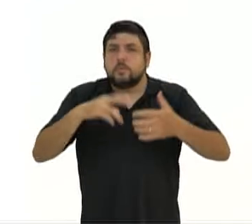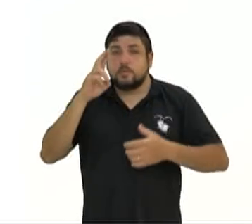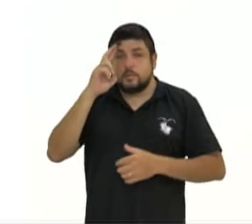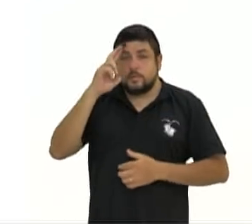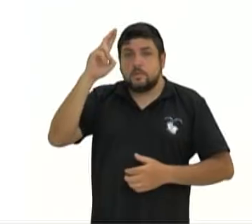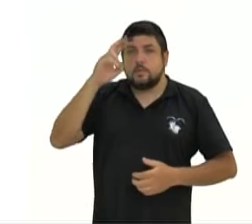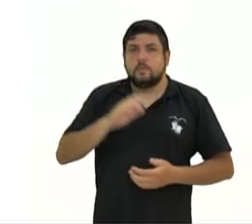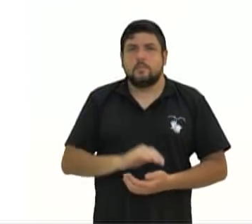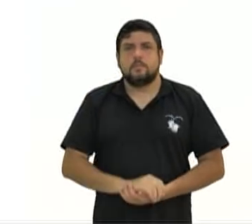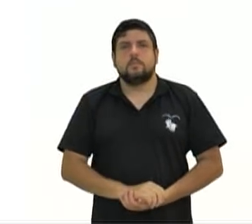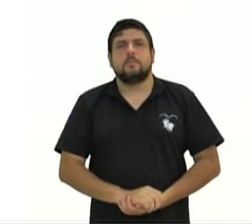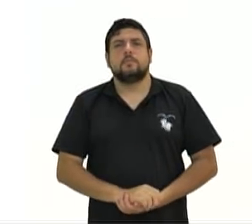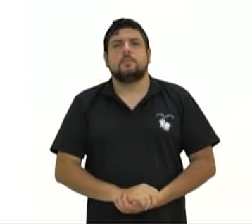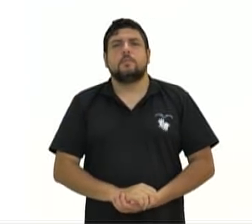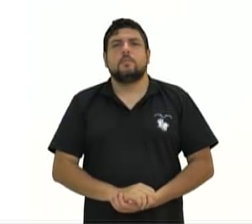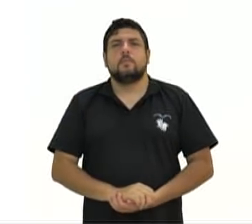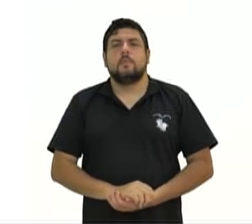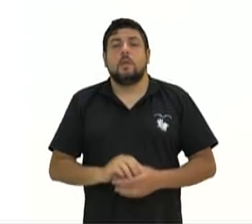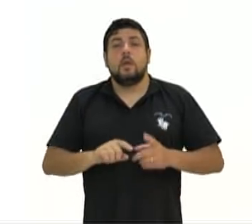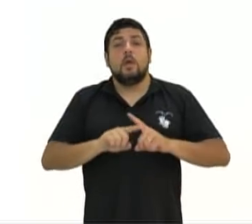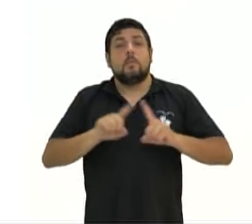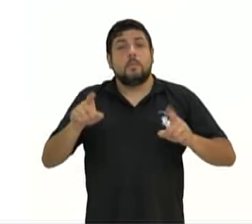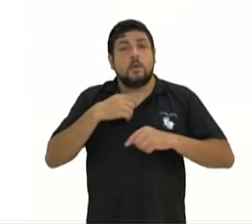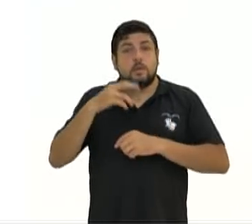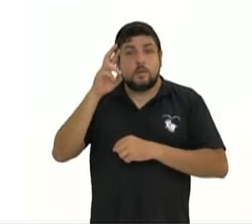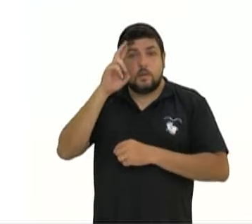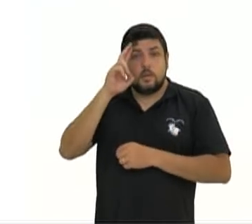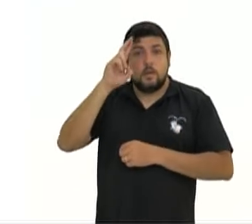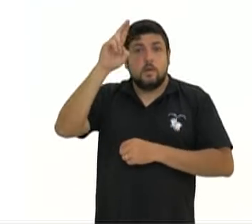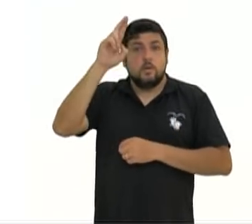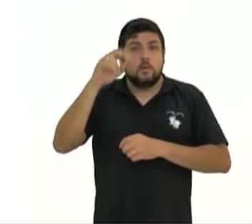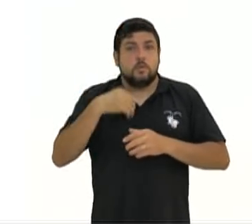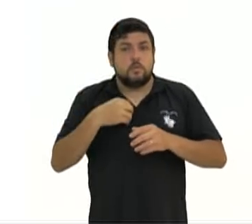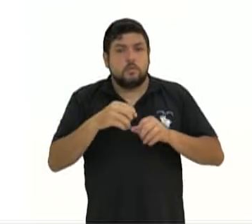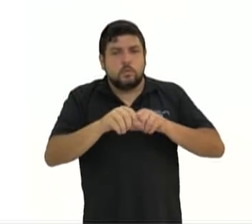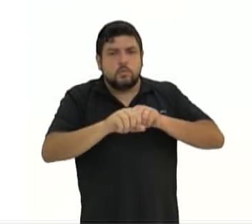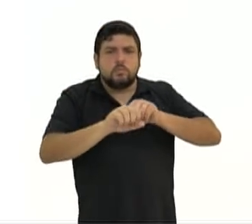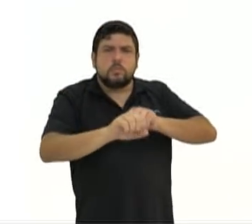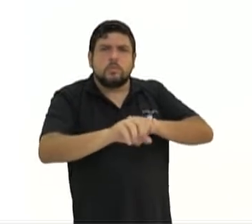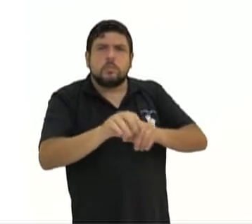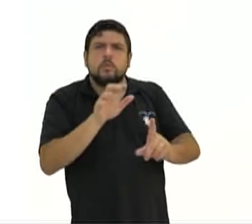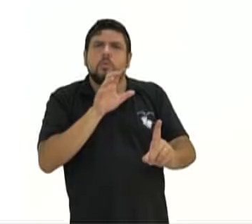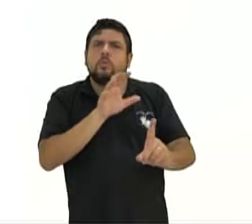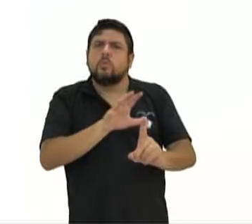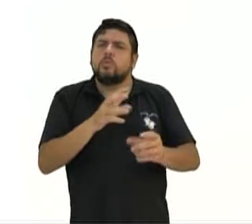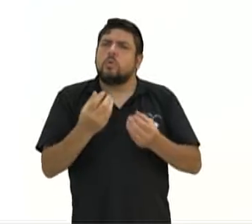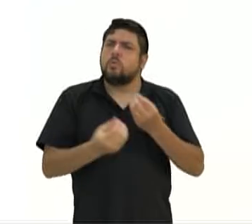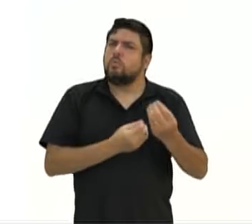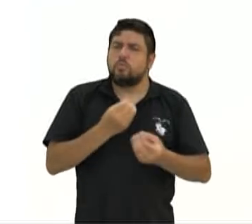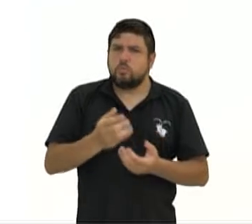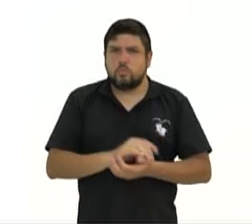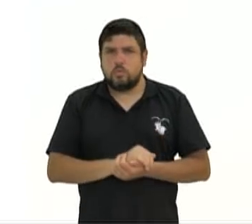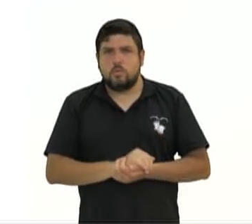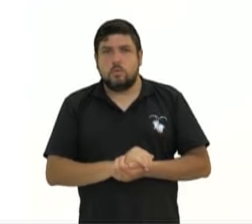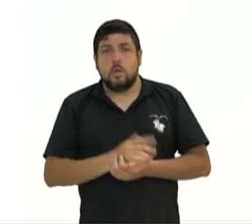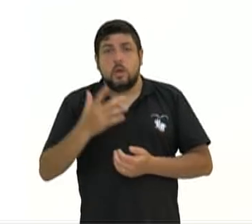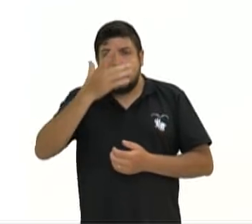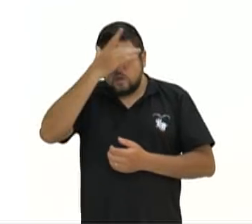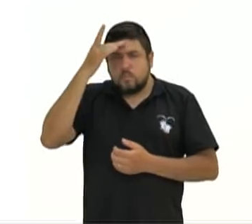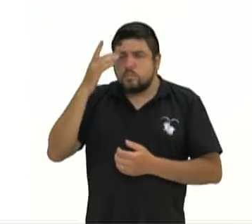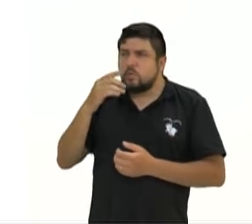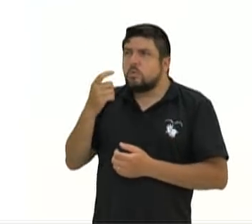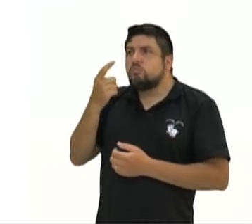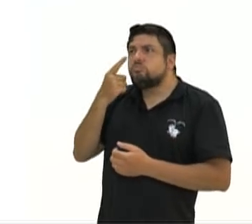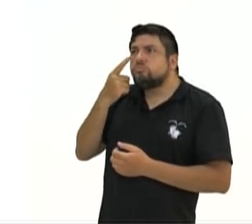então. Mas como os líderes religiosos influenciam seus fiéis, normalmente a pessoa ouve, não só pela palavra, mas também